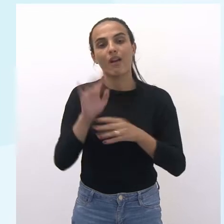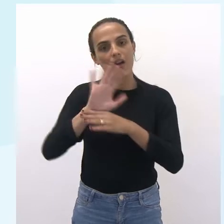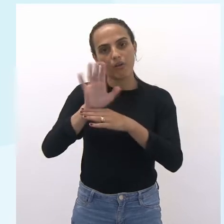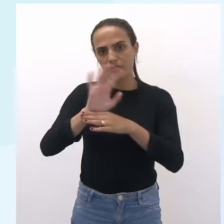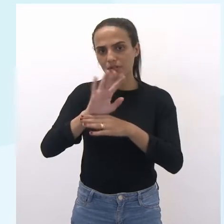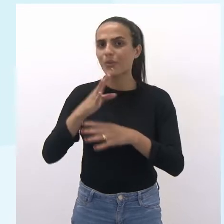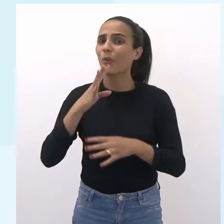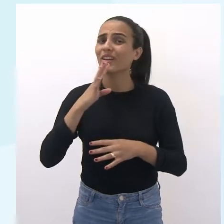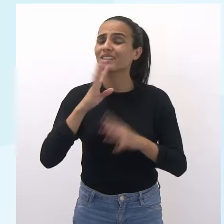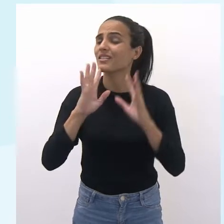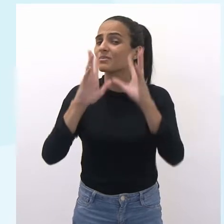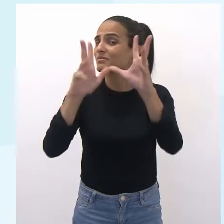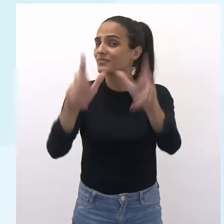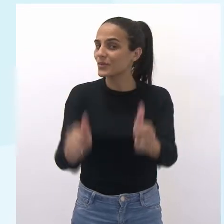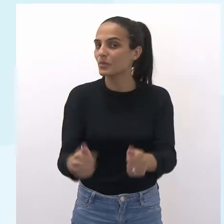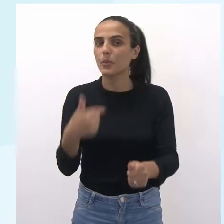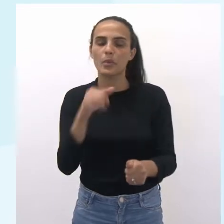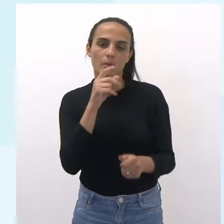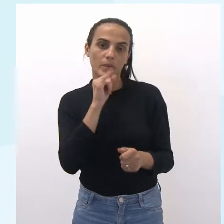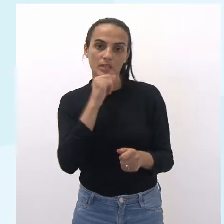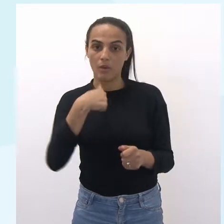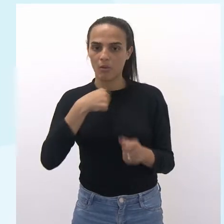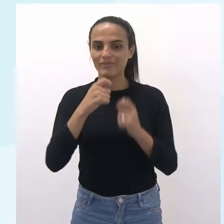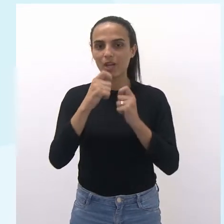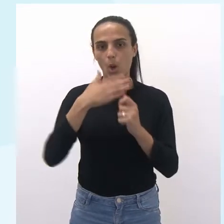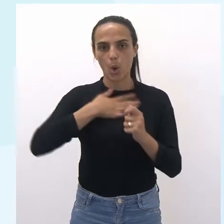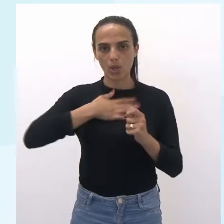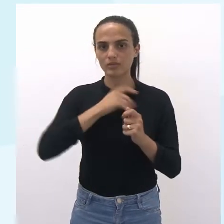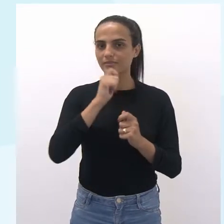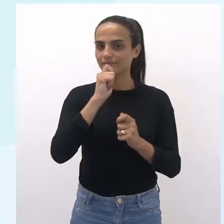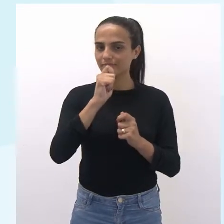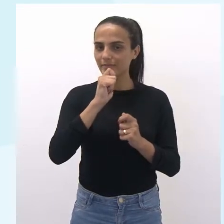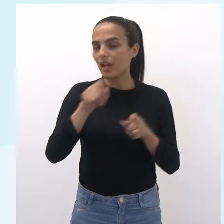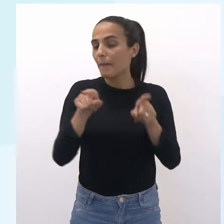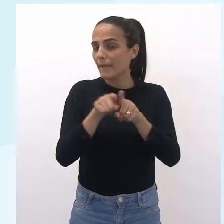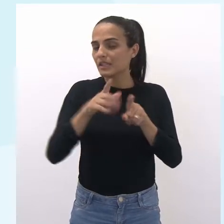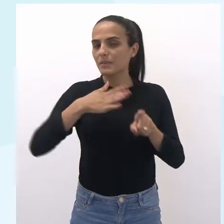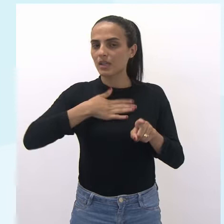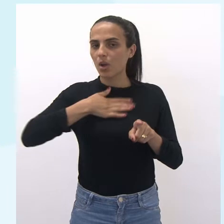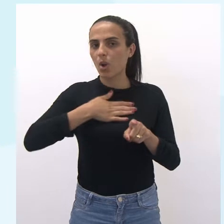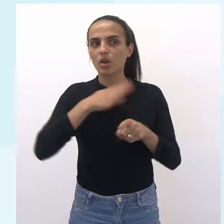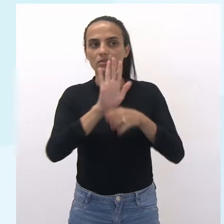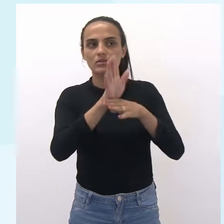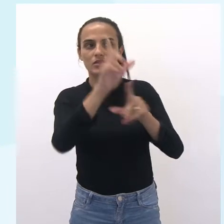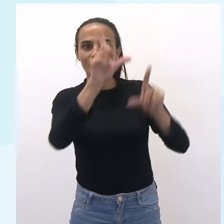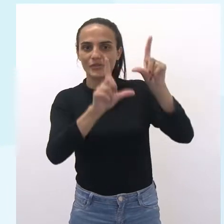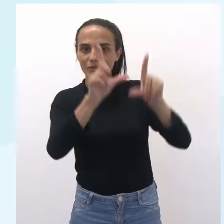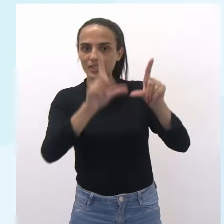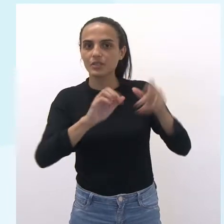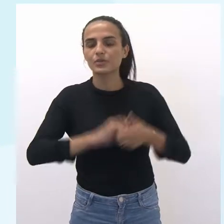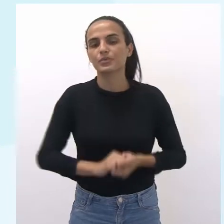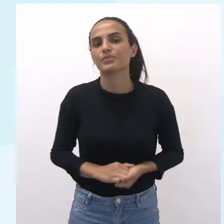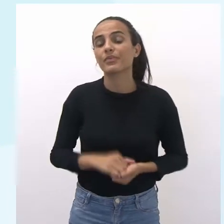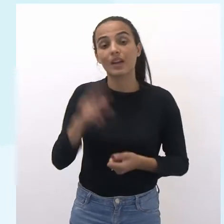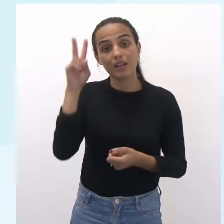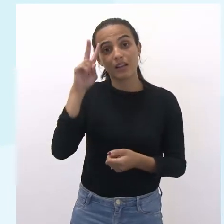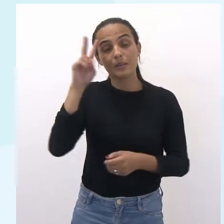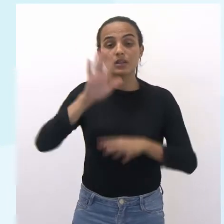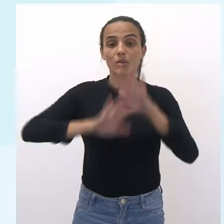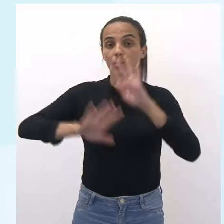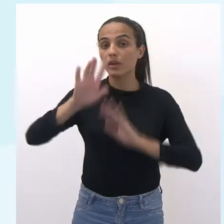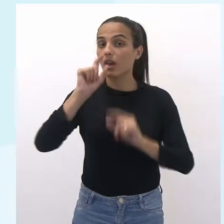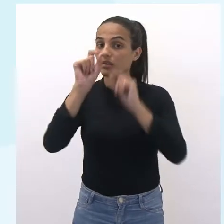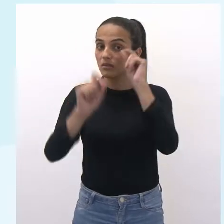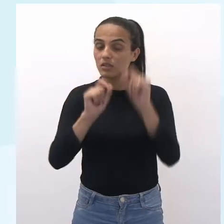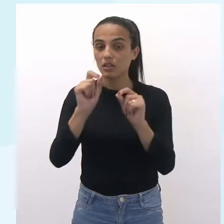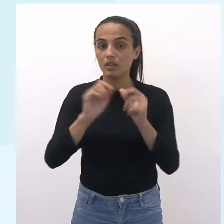estilos. Eu gosto de documentários, mas eu também gosto de filmes ficcionais. Lembrando que um cuidado importante, professor